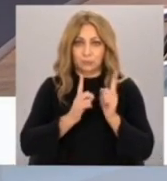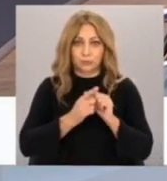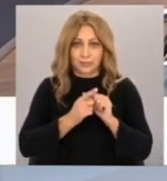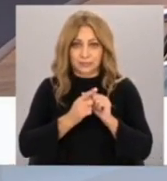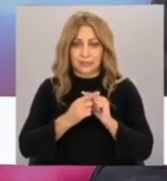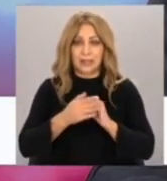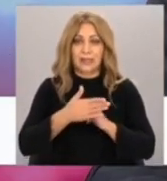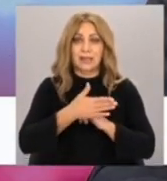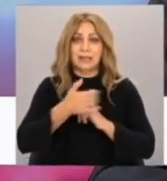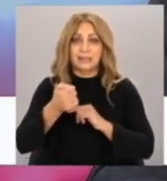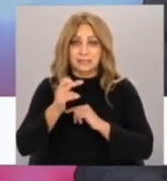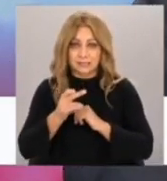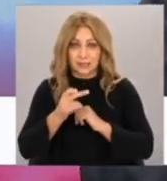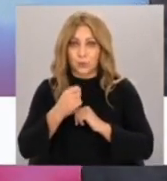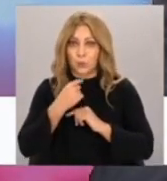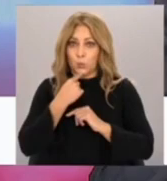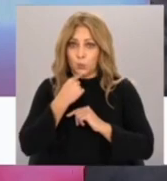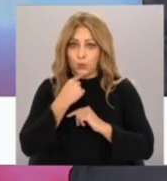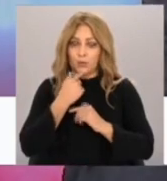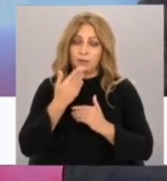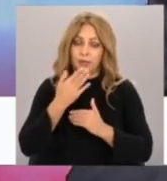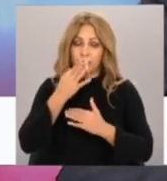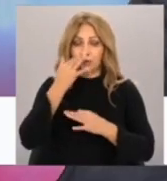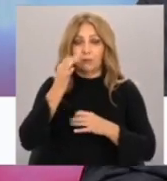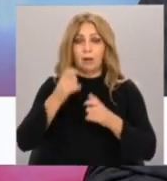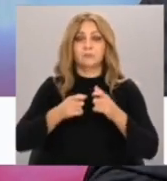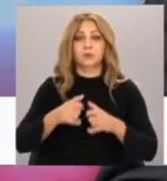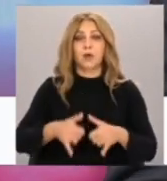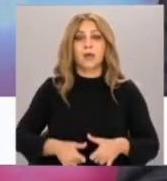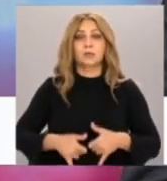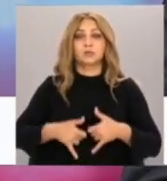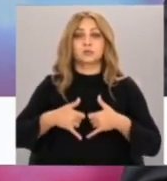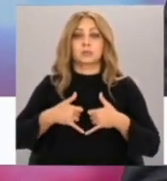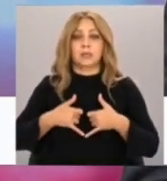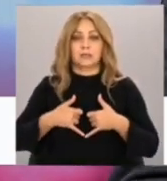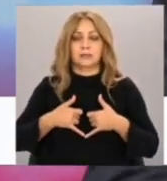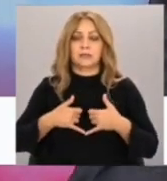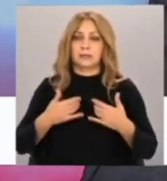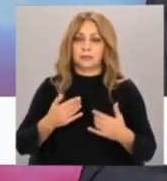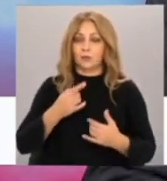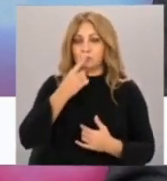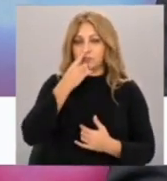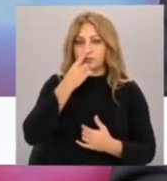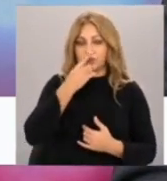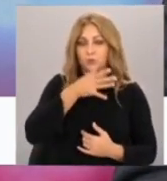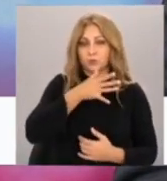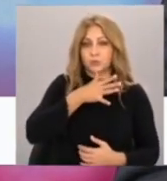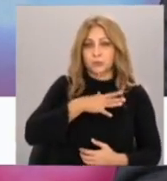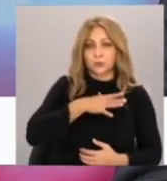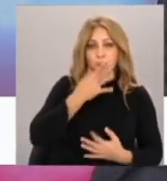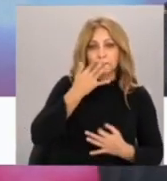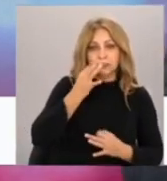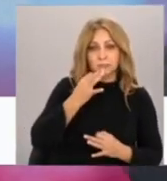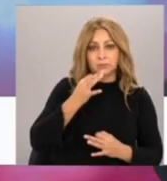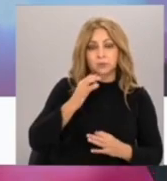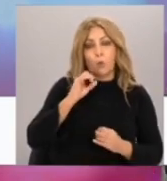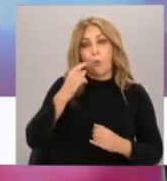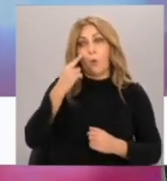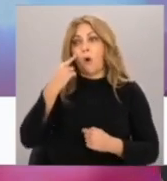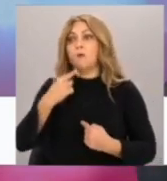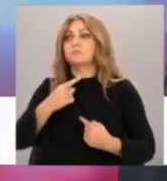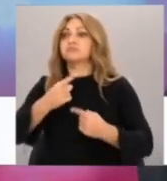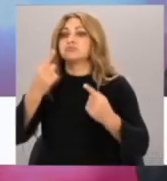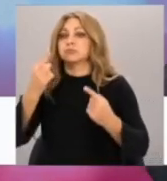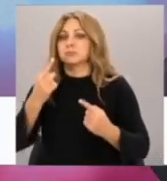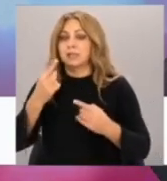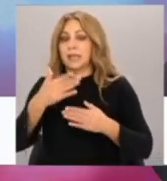que foi é natural que as pessoas estejam assustados que as pessoas às vezes se refugia em explicações simplistas ou se refugiam no populismo como a vendo aí nos próximos